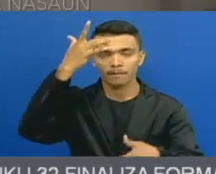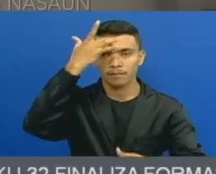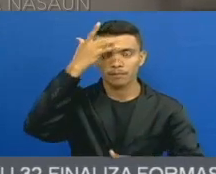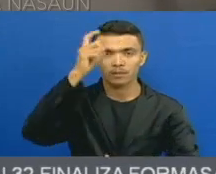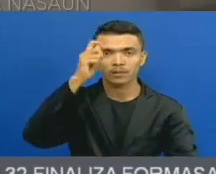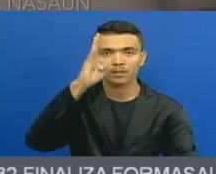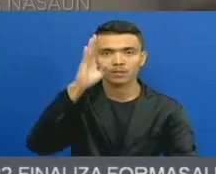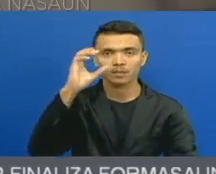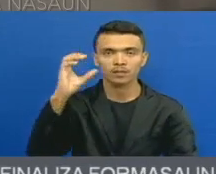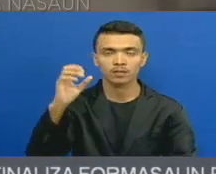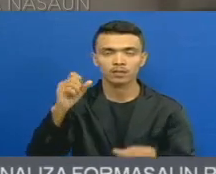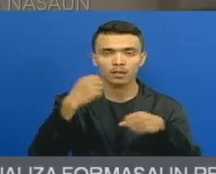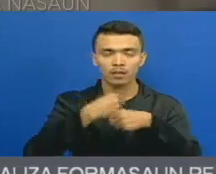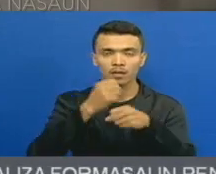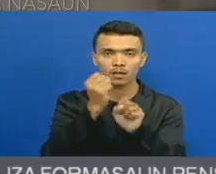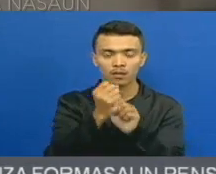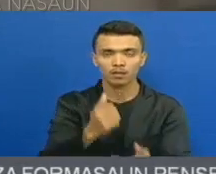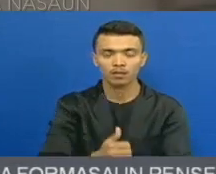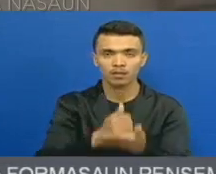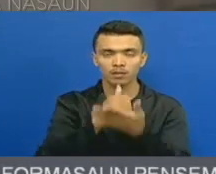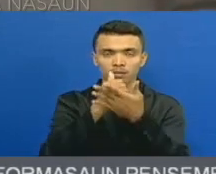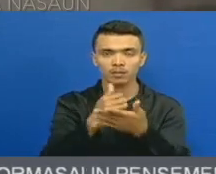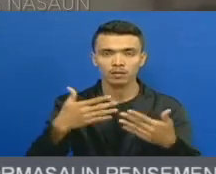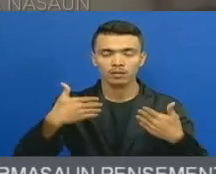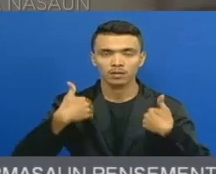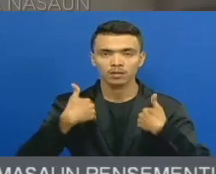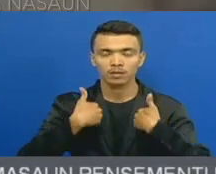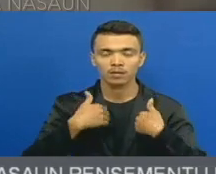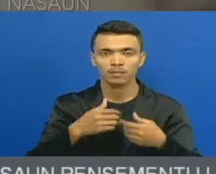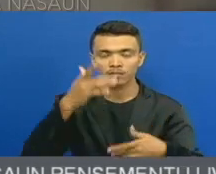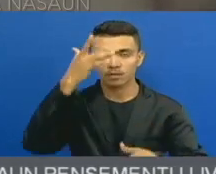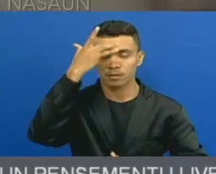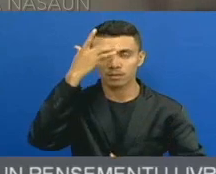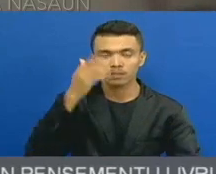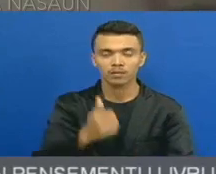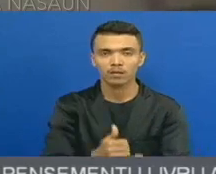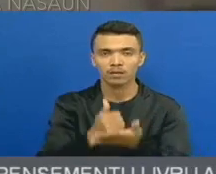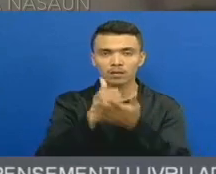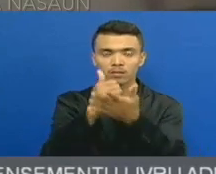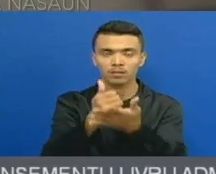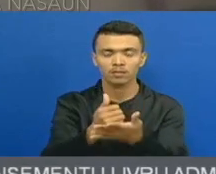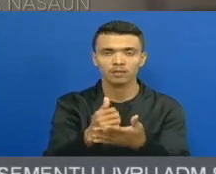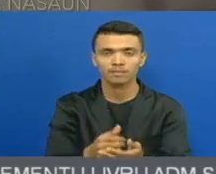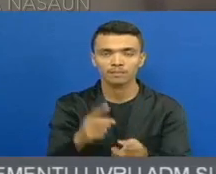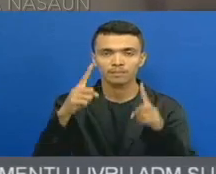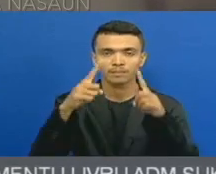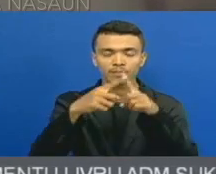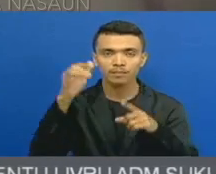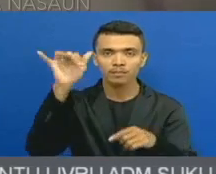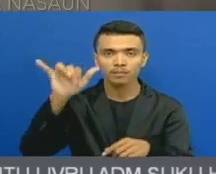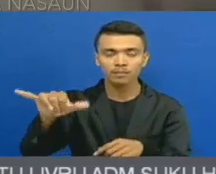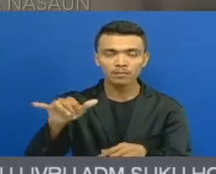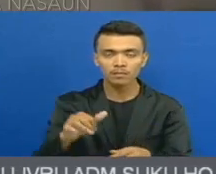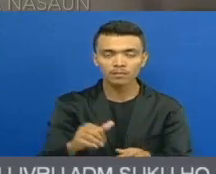TV, está rala tratamento. Ita ia dots nebe ia para ita halo atendimento tratamento basira o